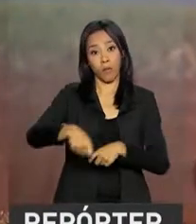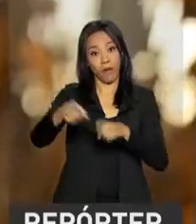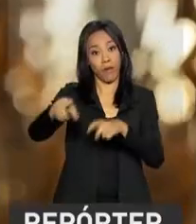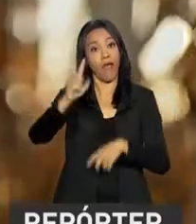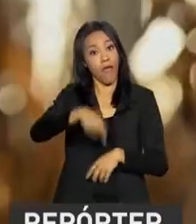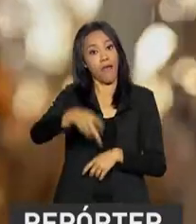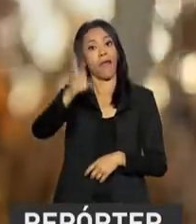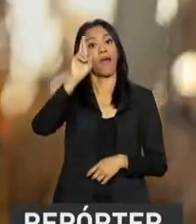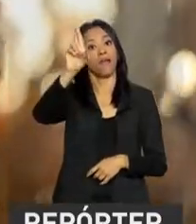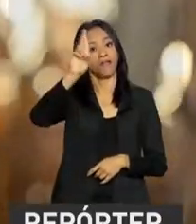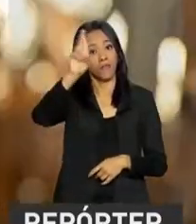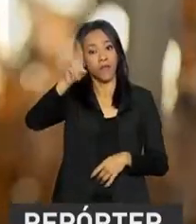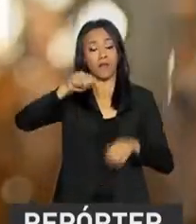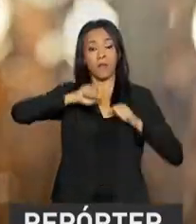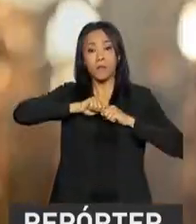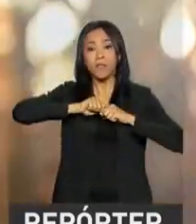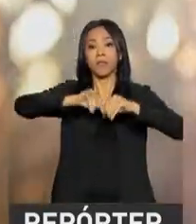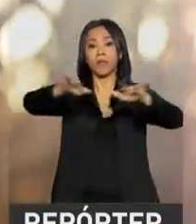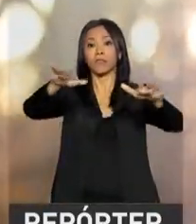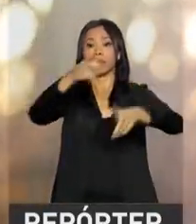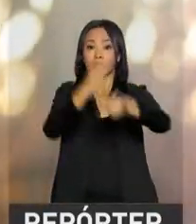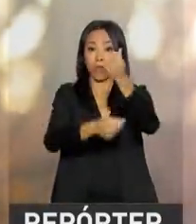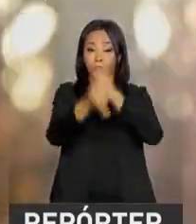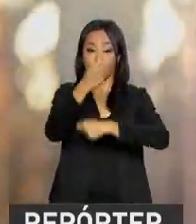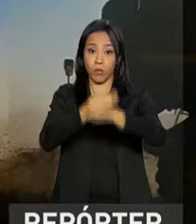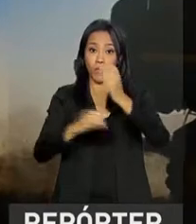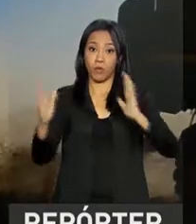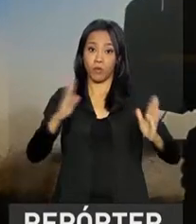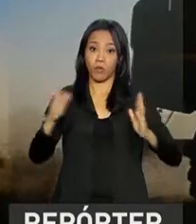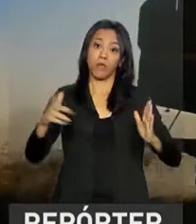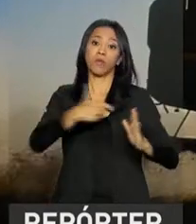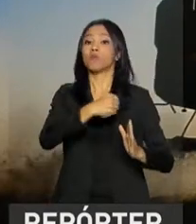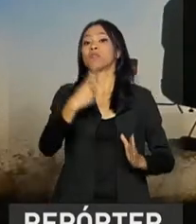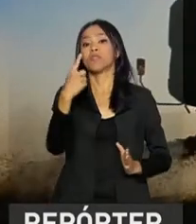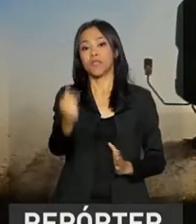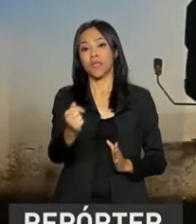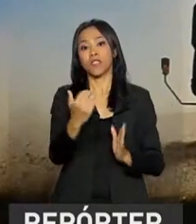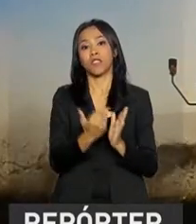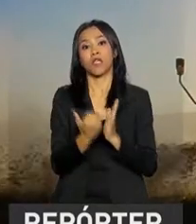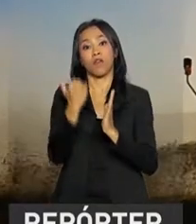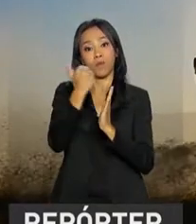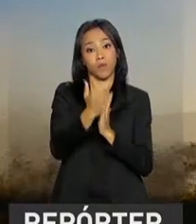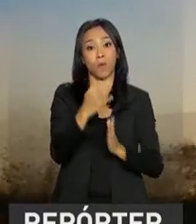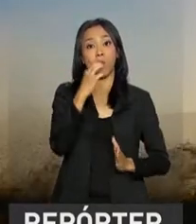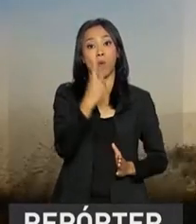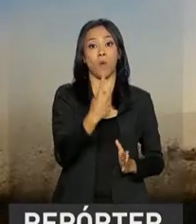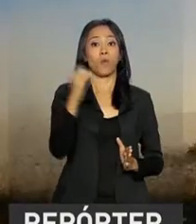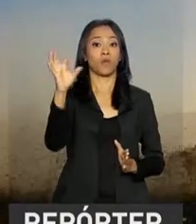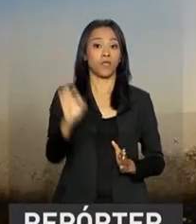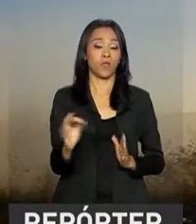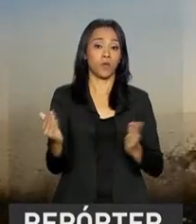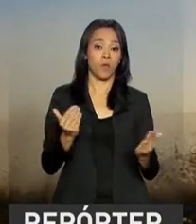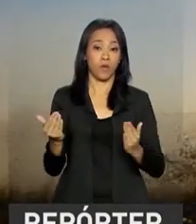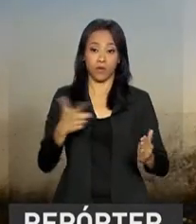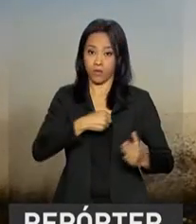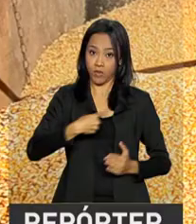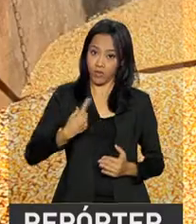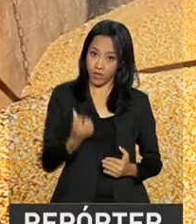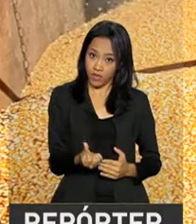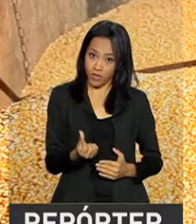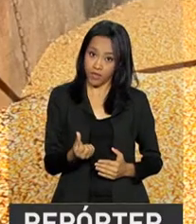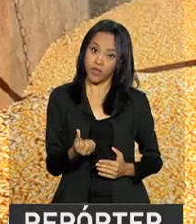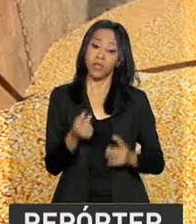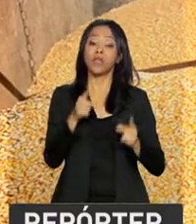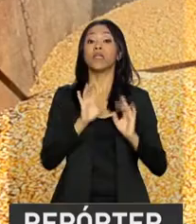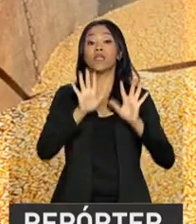pela expansão da economia em 2017 que avançou 1 por cento em relação a 2006 e